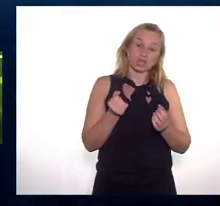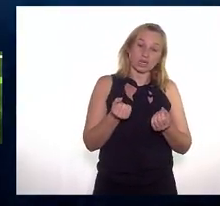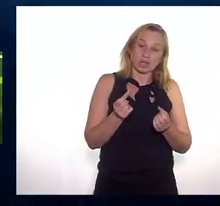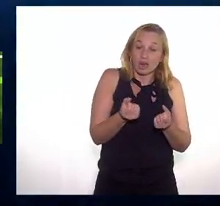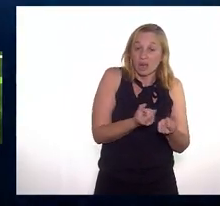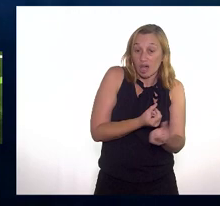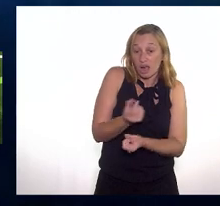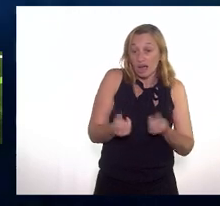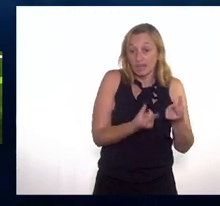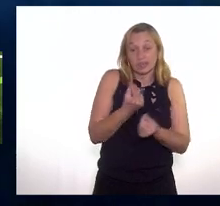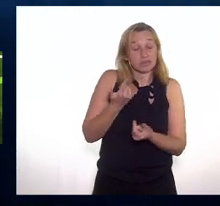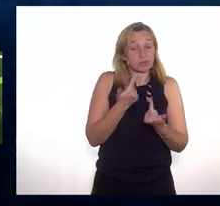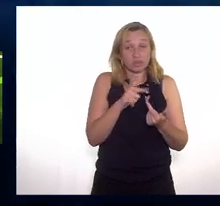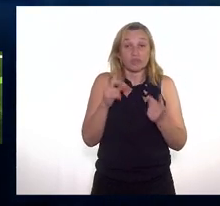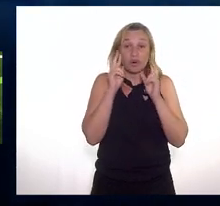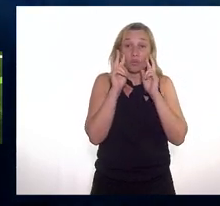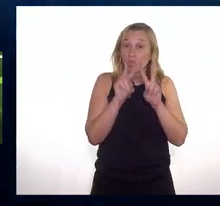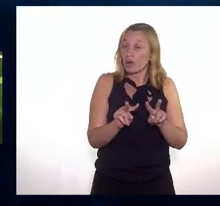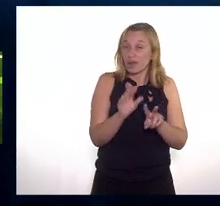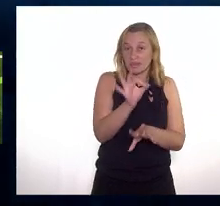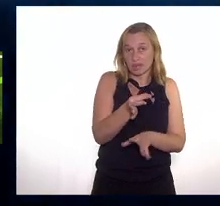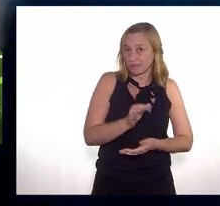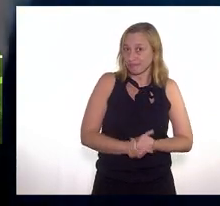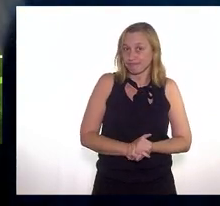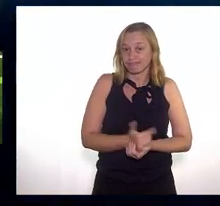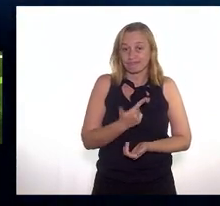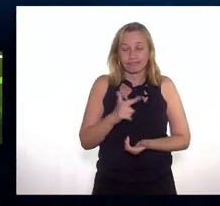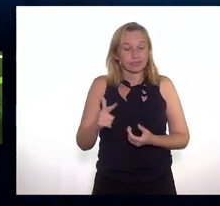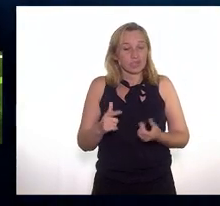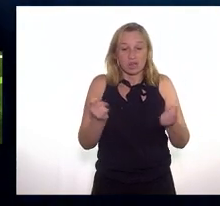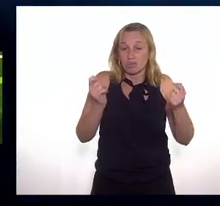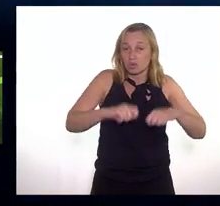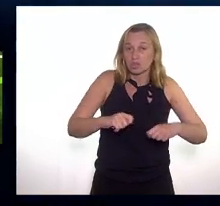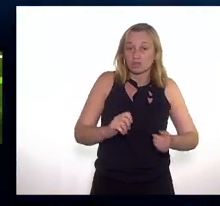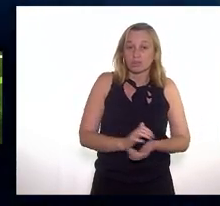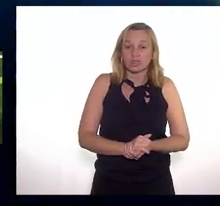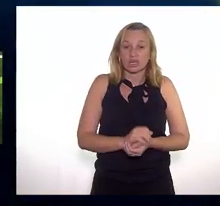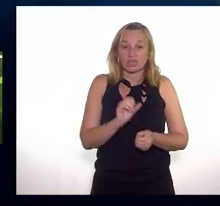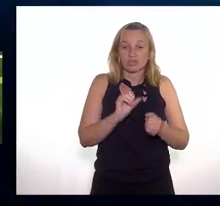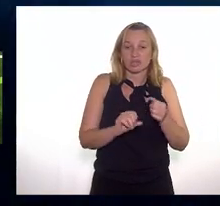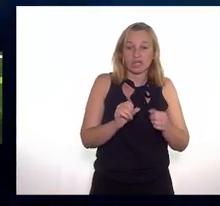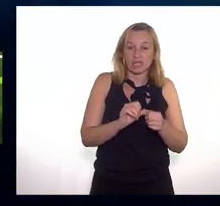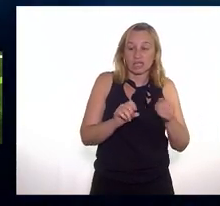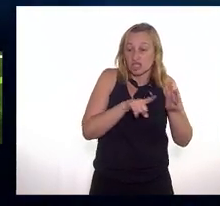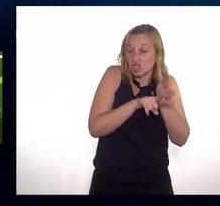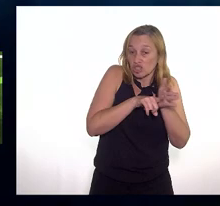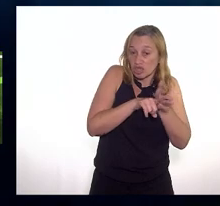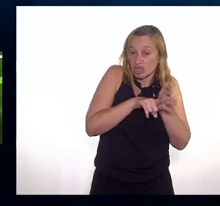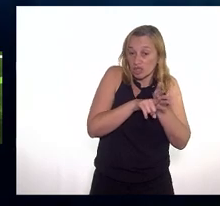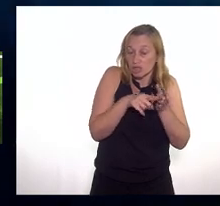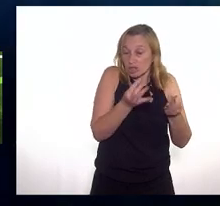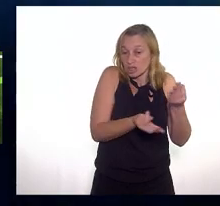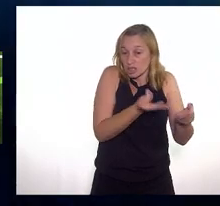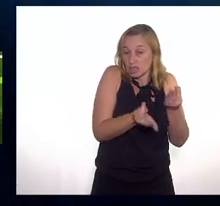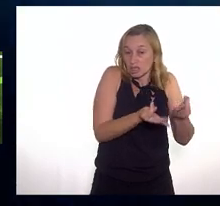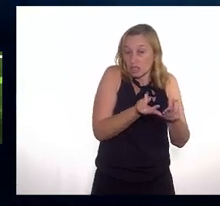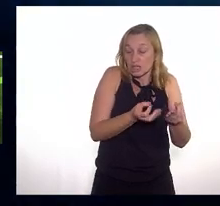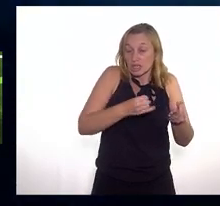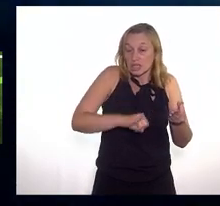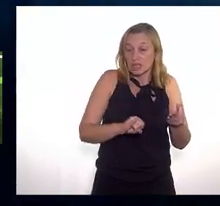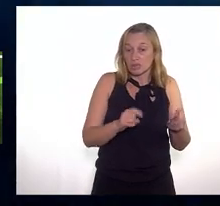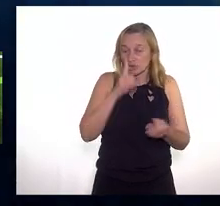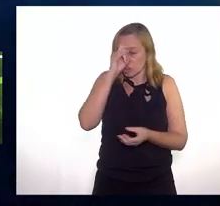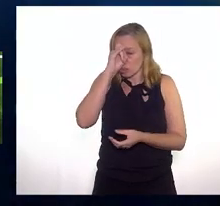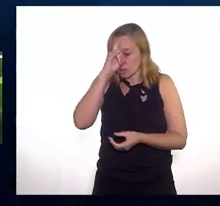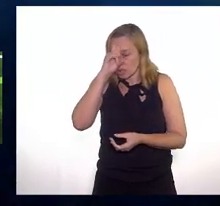olhar para alta complexidade. Não existe possibilidade de fazer diagnóstico e tratamento de alta complexidade sem os hospitais